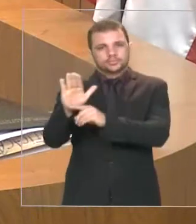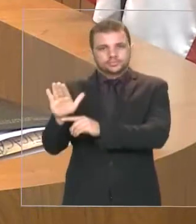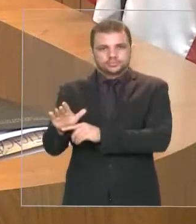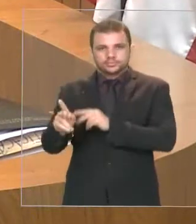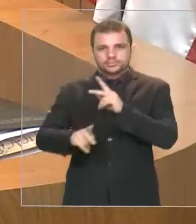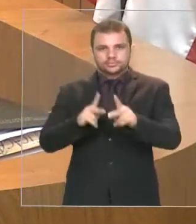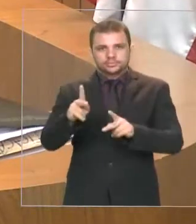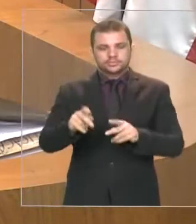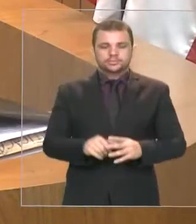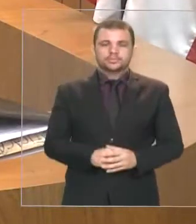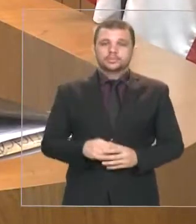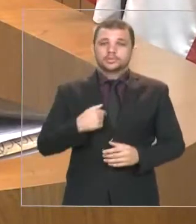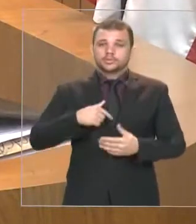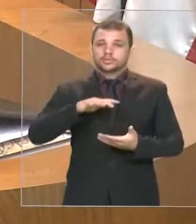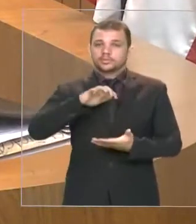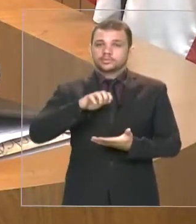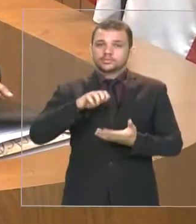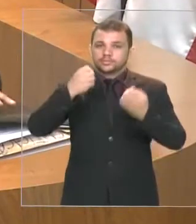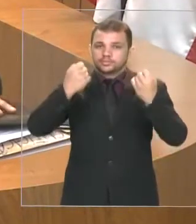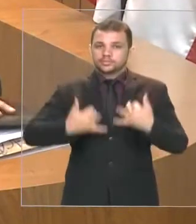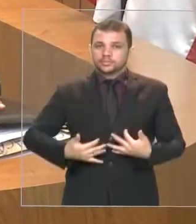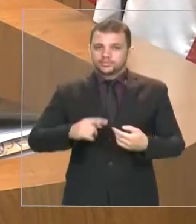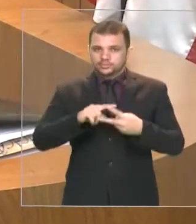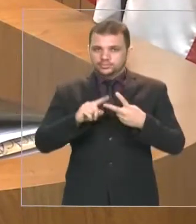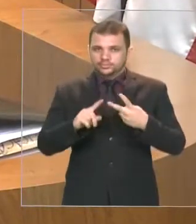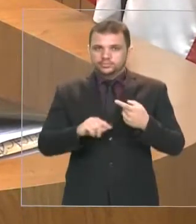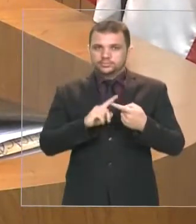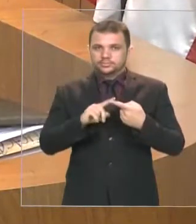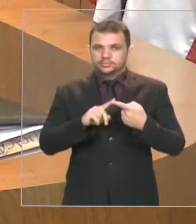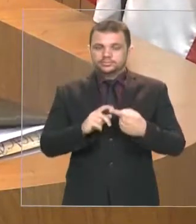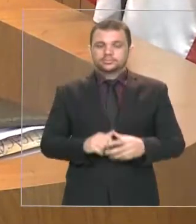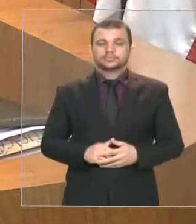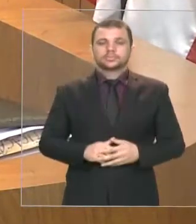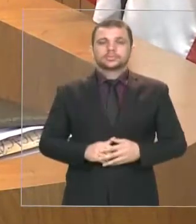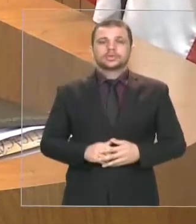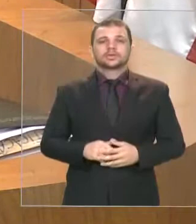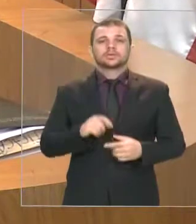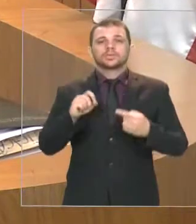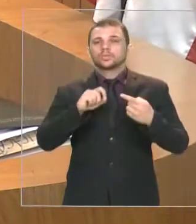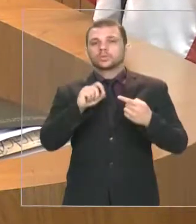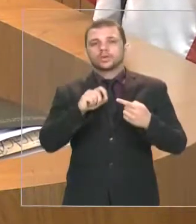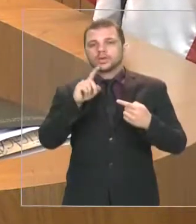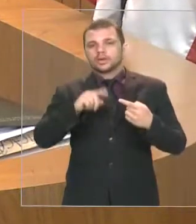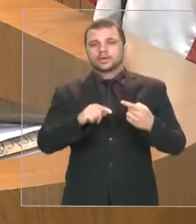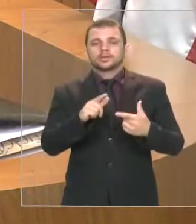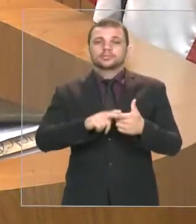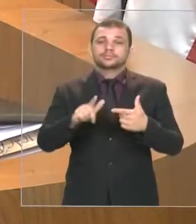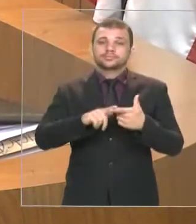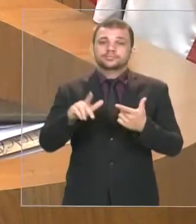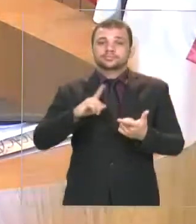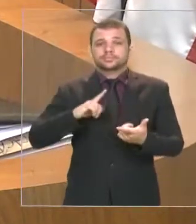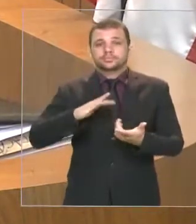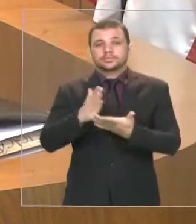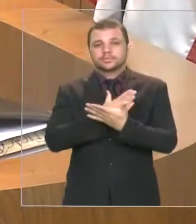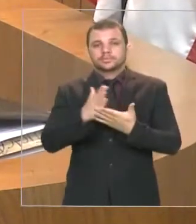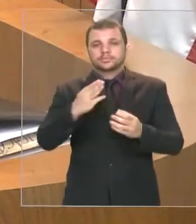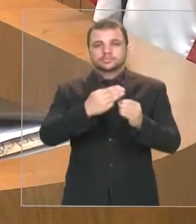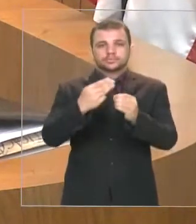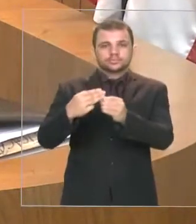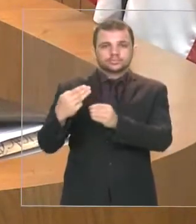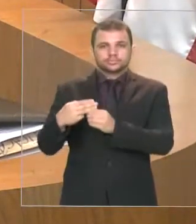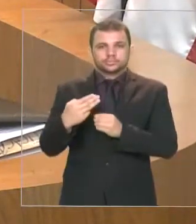quero fazer aqui dois registros. O primeiro deles, com relação à grave problemática em alguns municípios